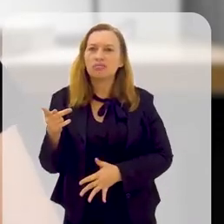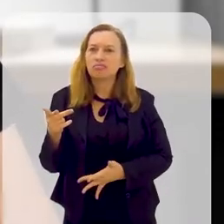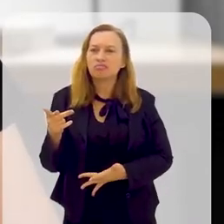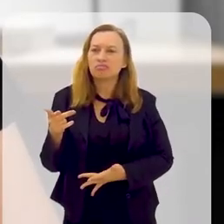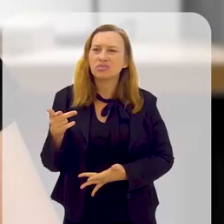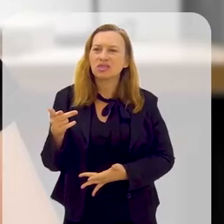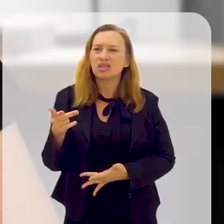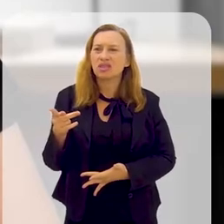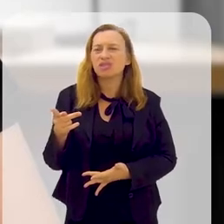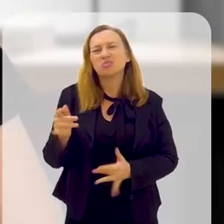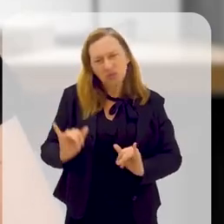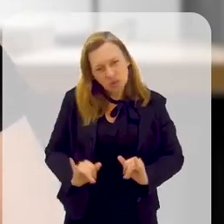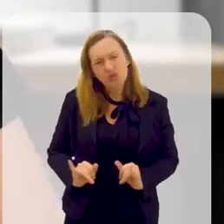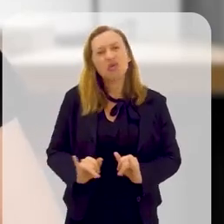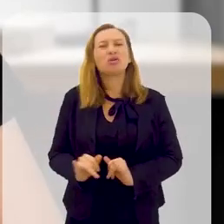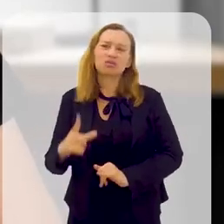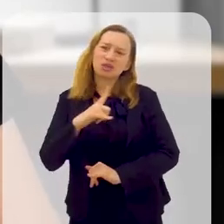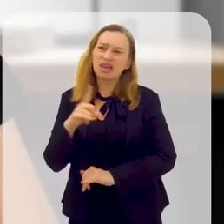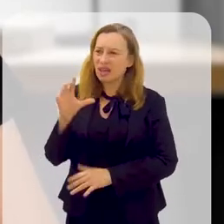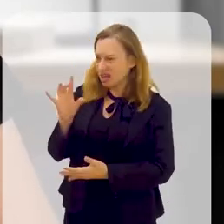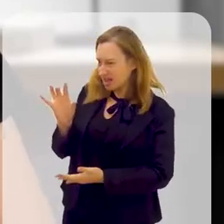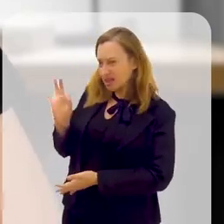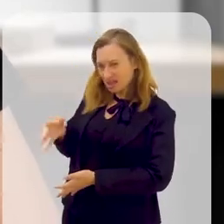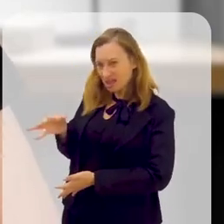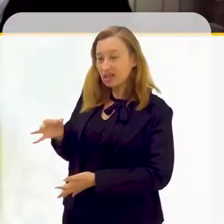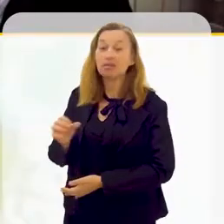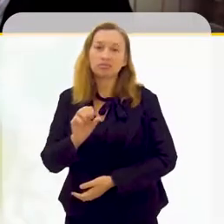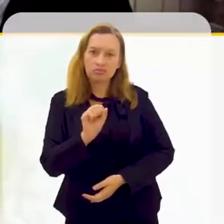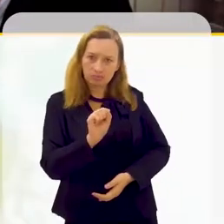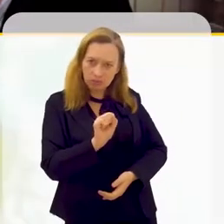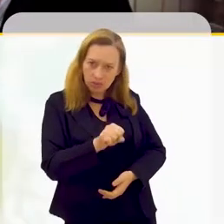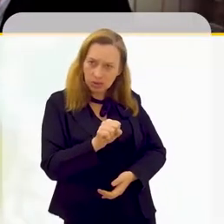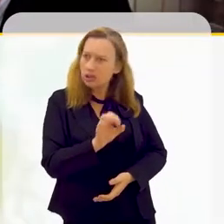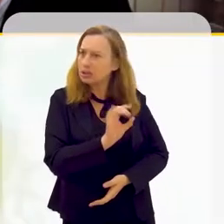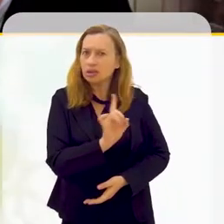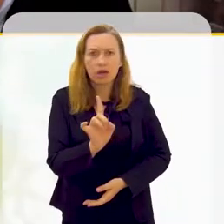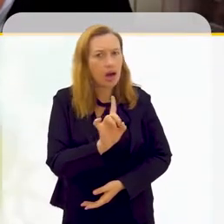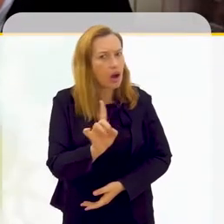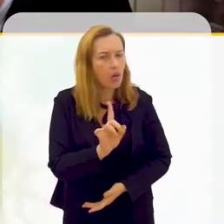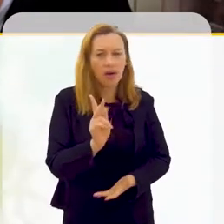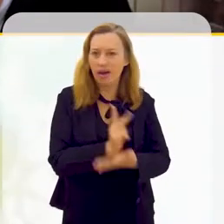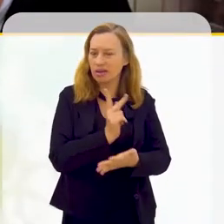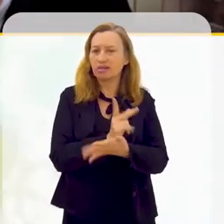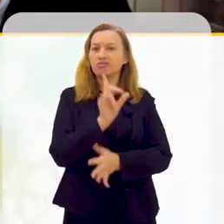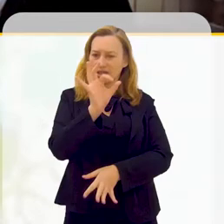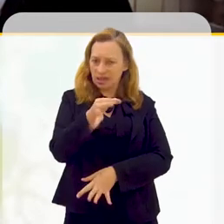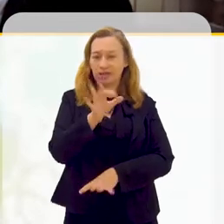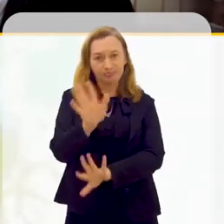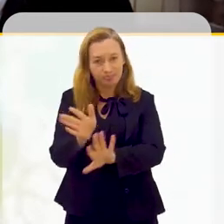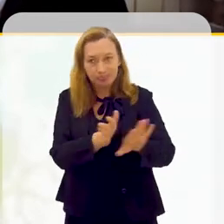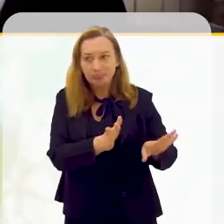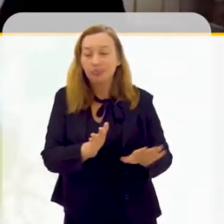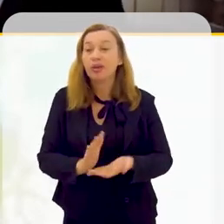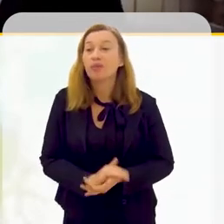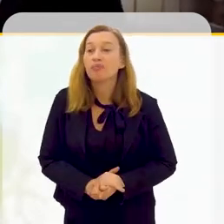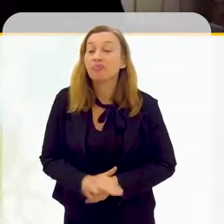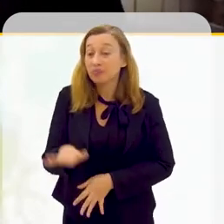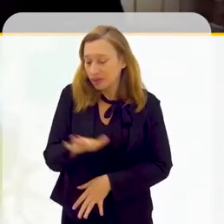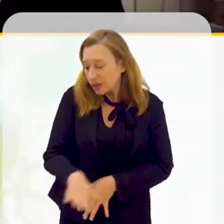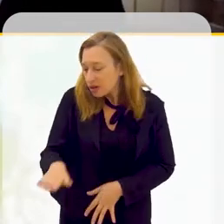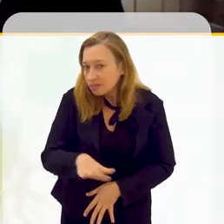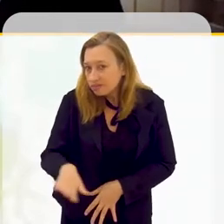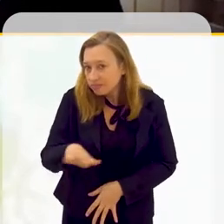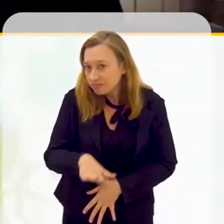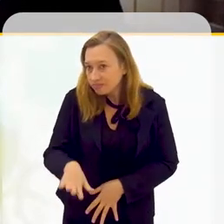pessoas é Causa muita dor eu tô errada não tá errada não olha só